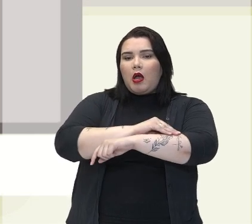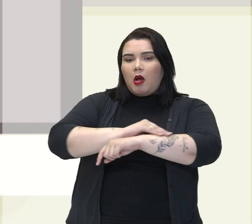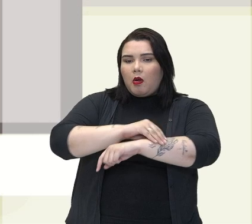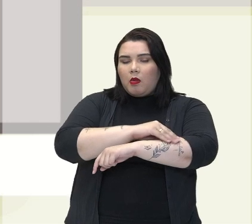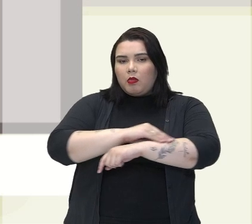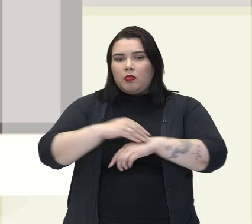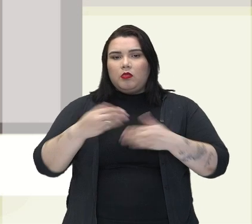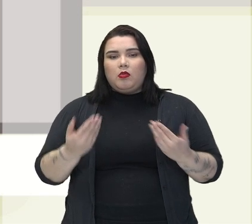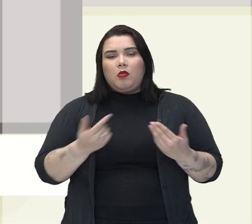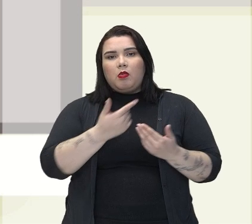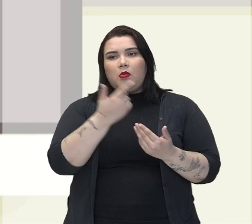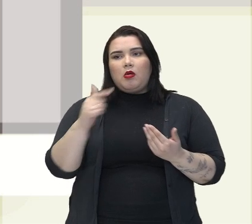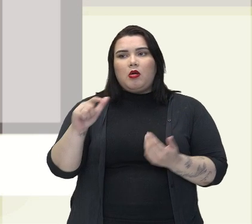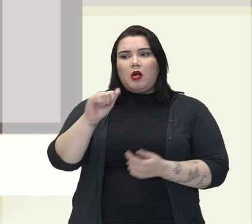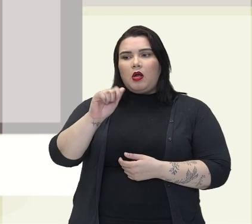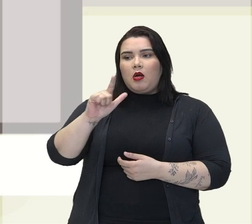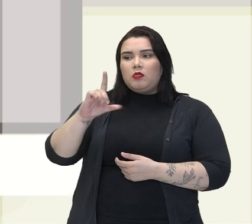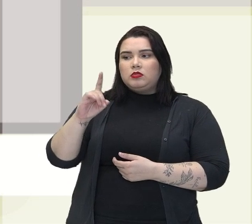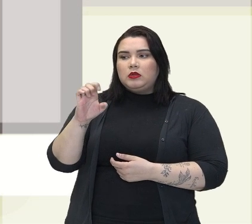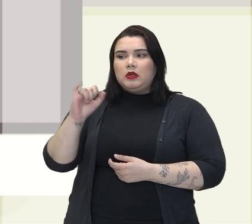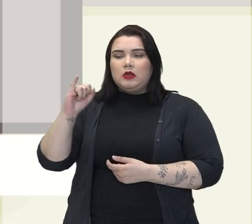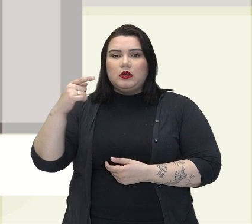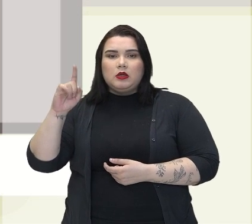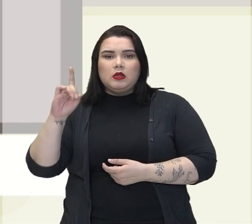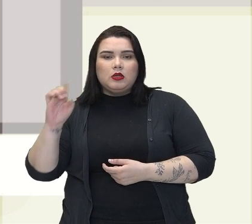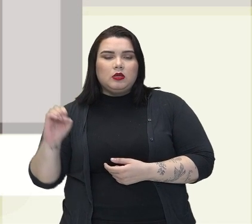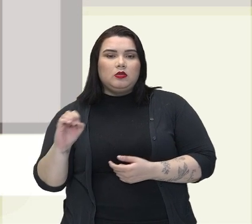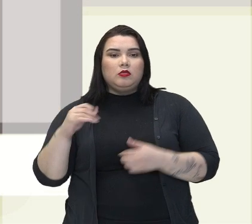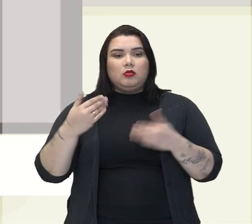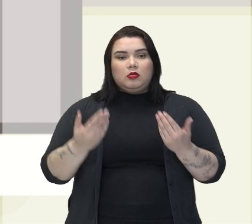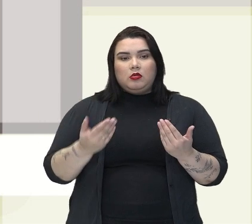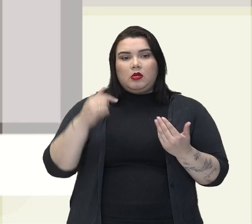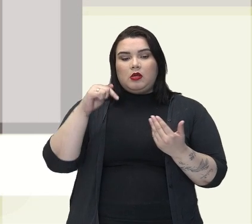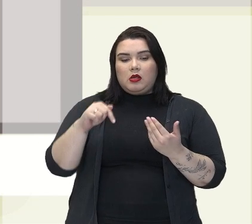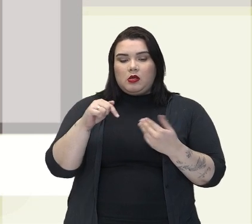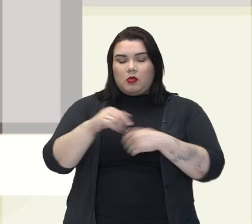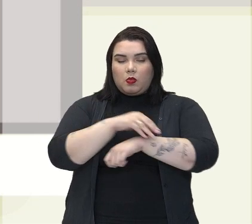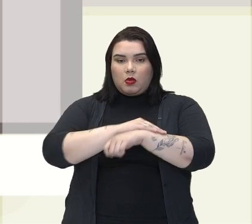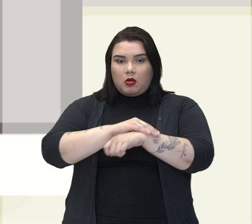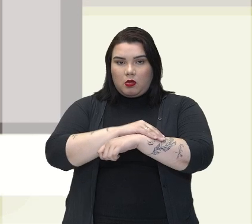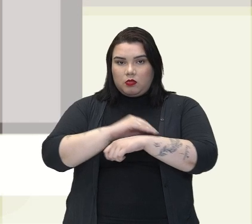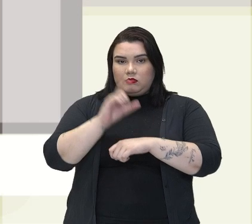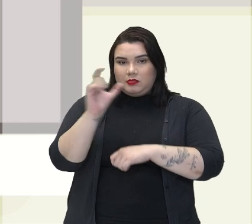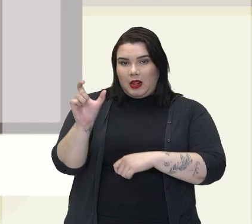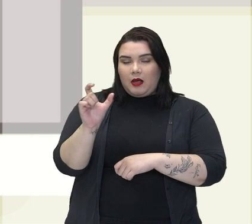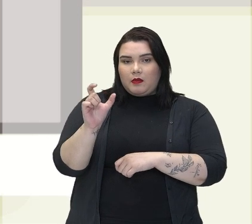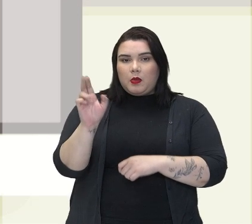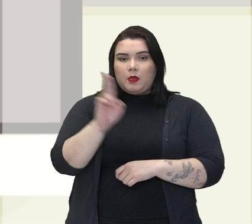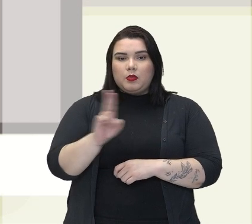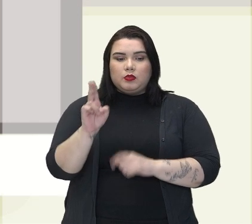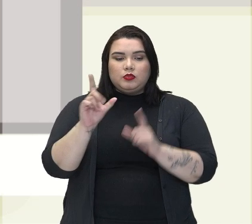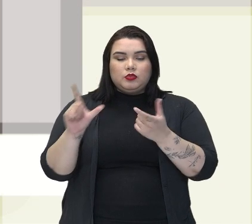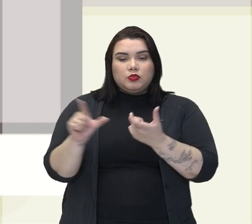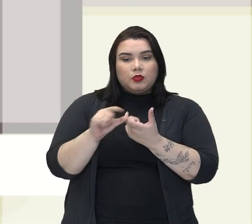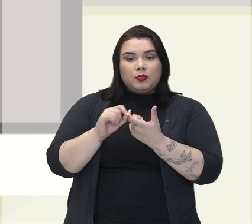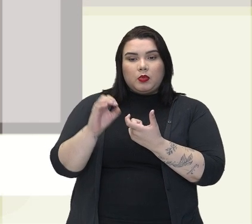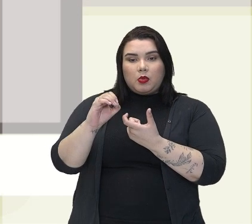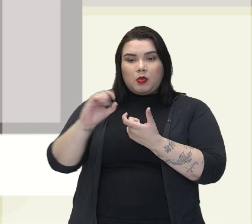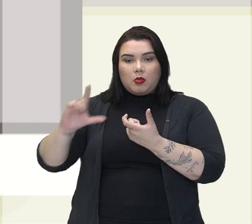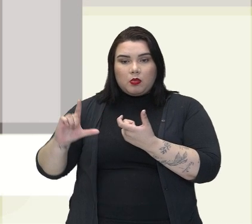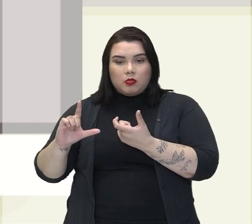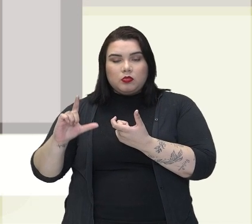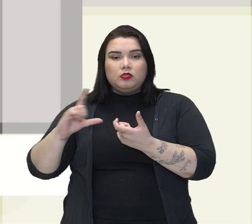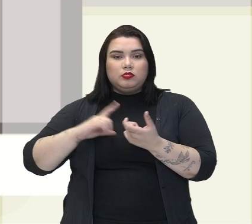um aldeído, esse composto orgânico, aí no álcool eu utilizo o sufixo OL e no aldeído